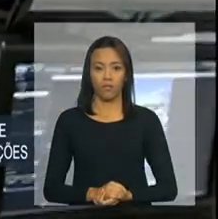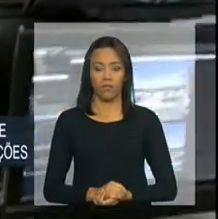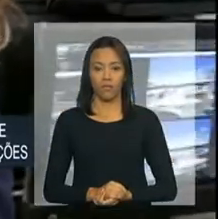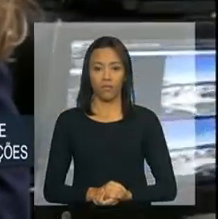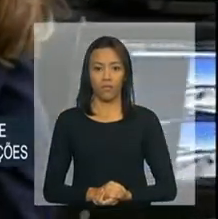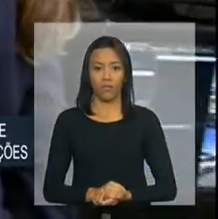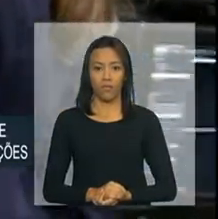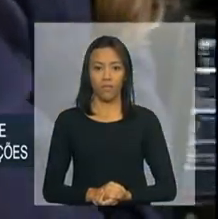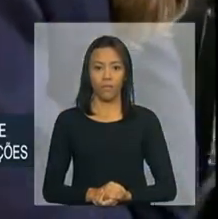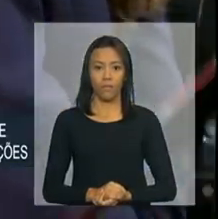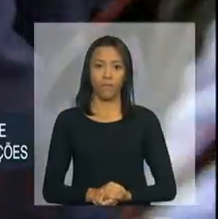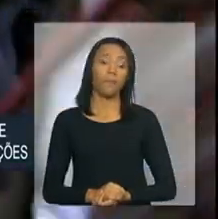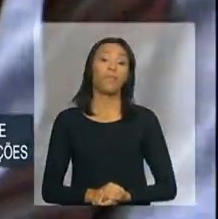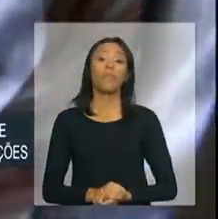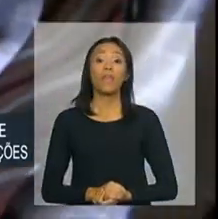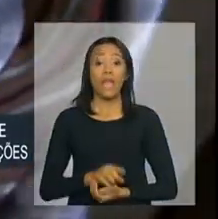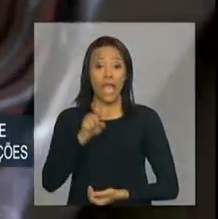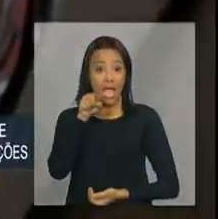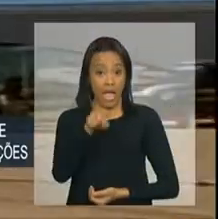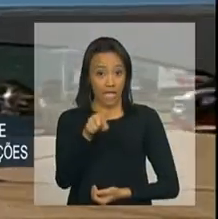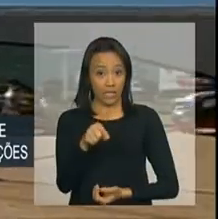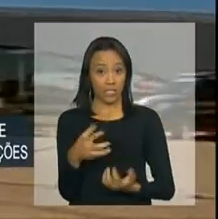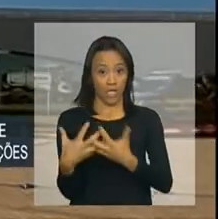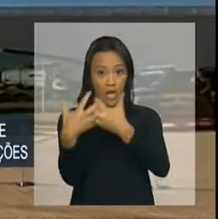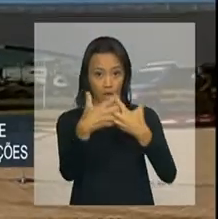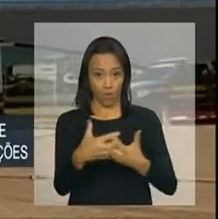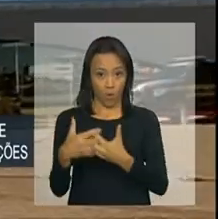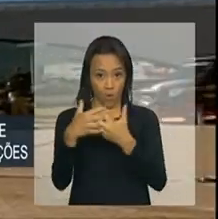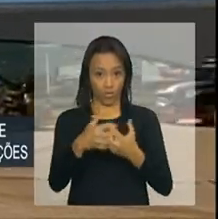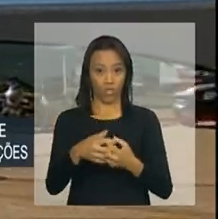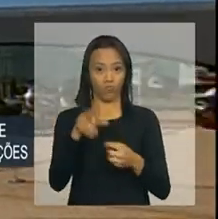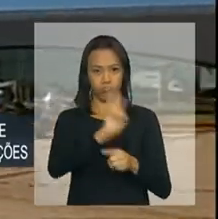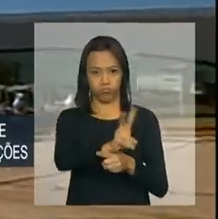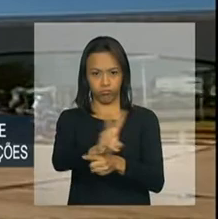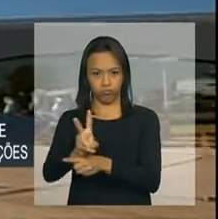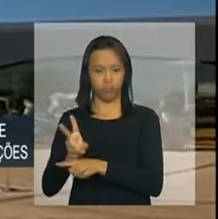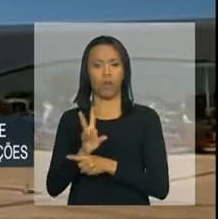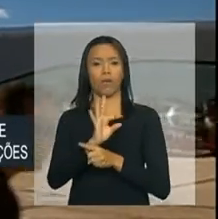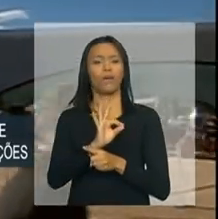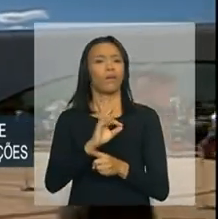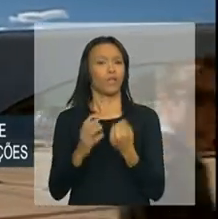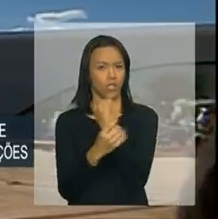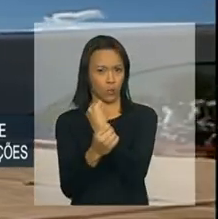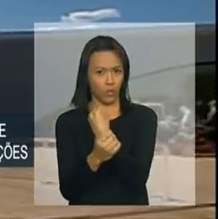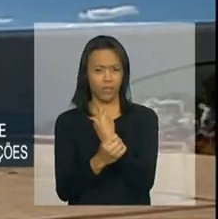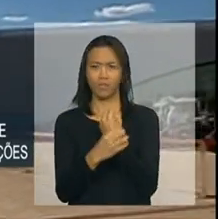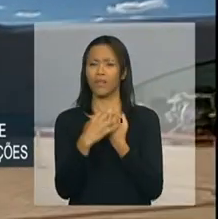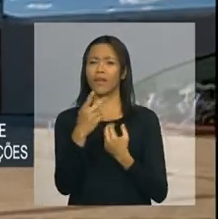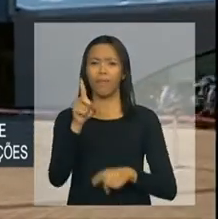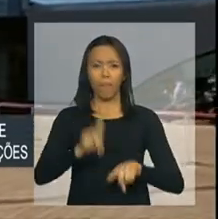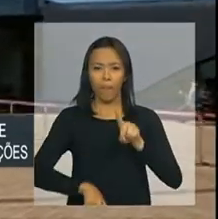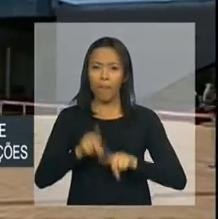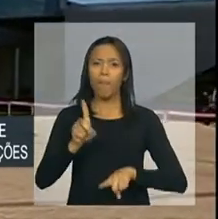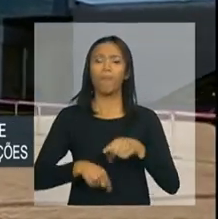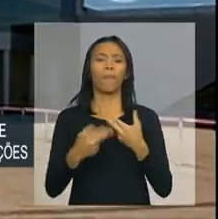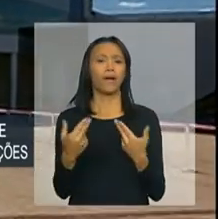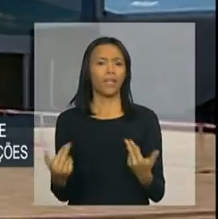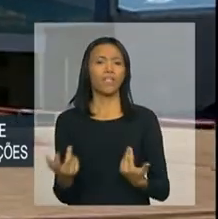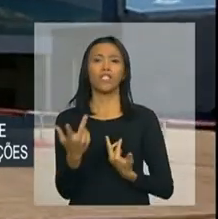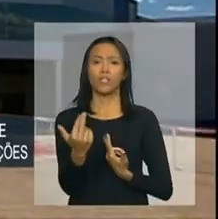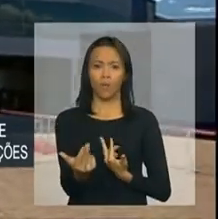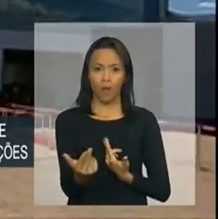veículo esses centros móveis t a tem os mesmos equipamentos as mesmas